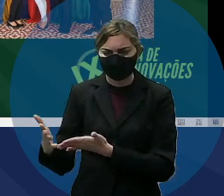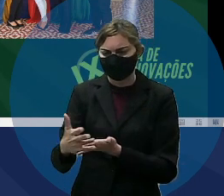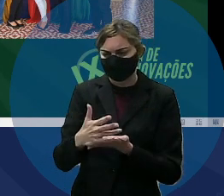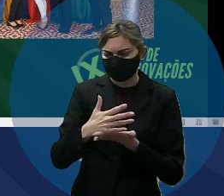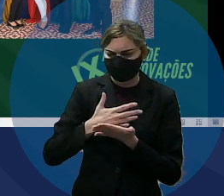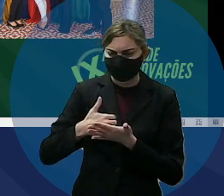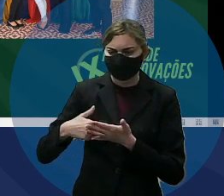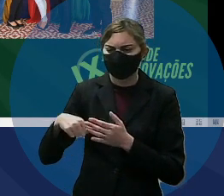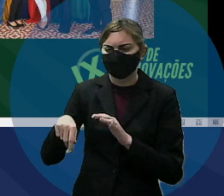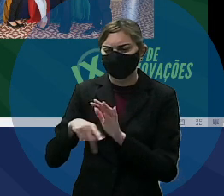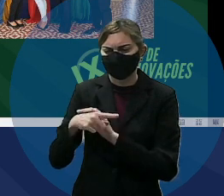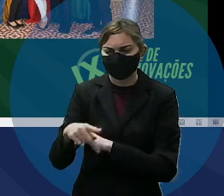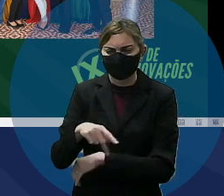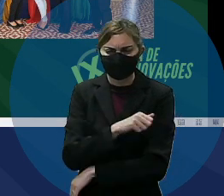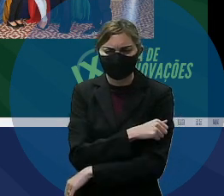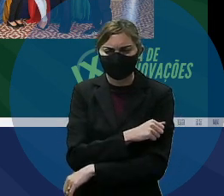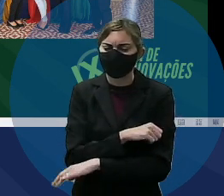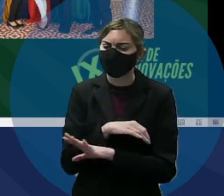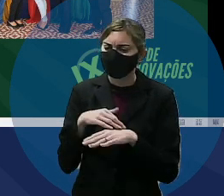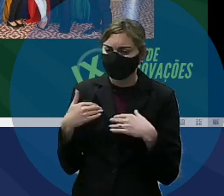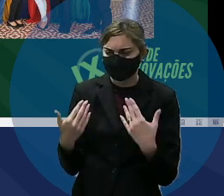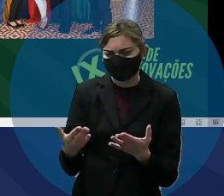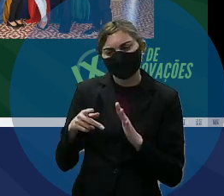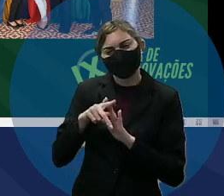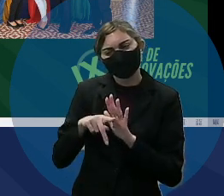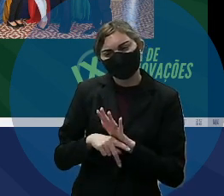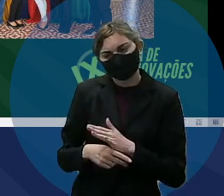alunos. E é isso o nosso projeto.